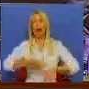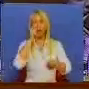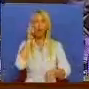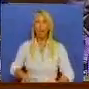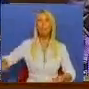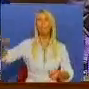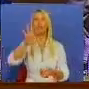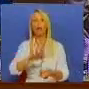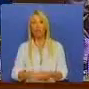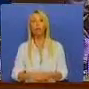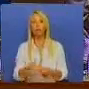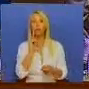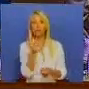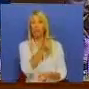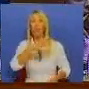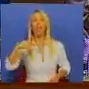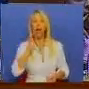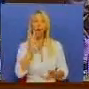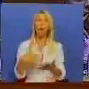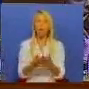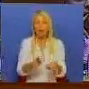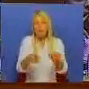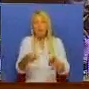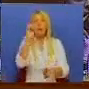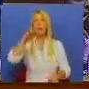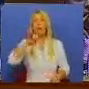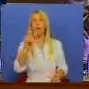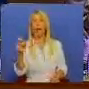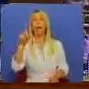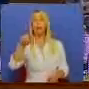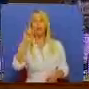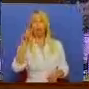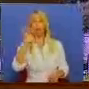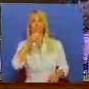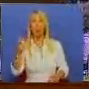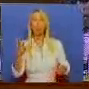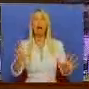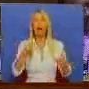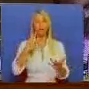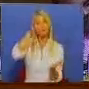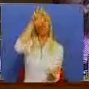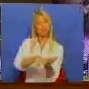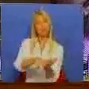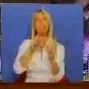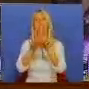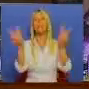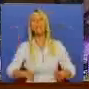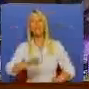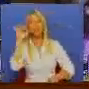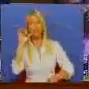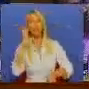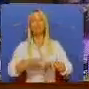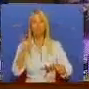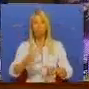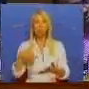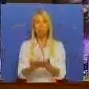reformar o antigo INGA e o antigo IFADAP sem cuidar da respectiva certificação, porque isso contribuiu para os atrasos nos pagamentos. Que